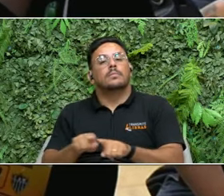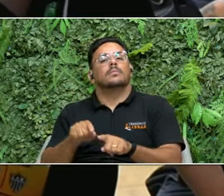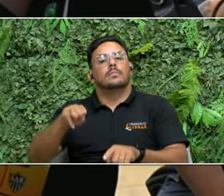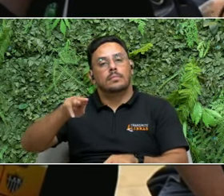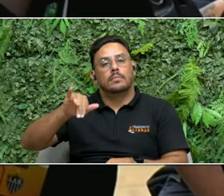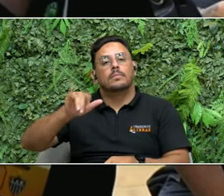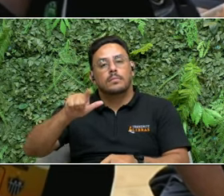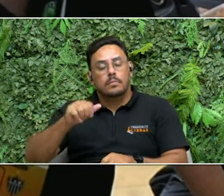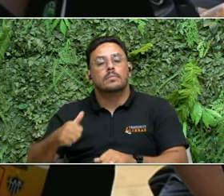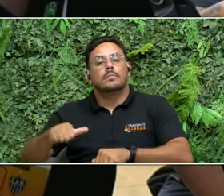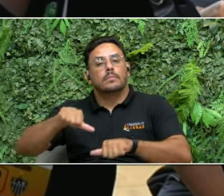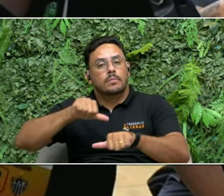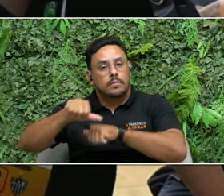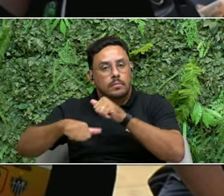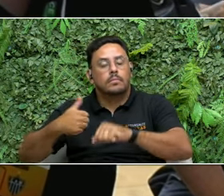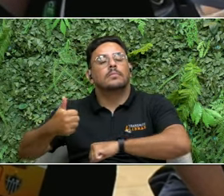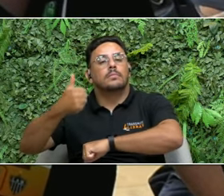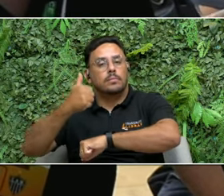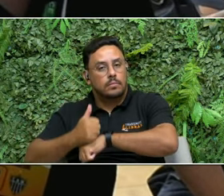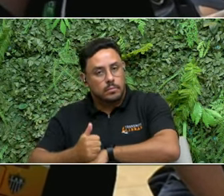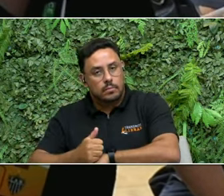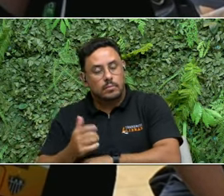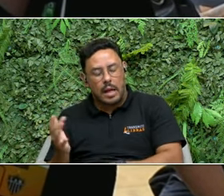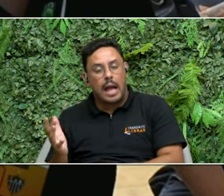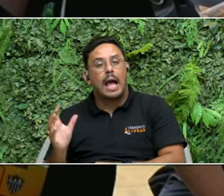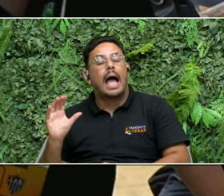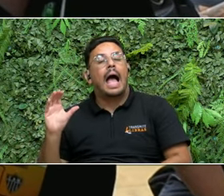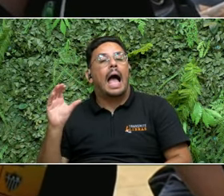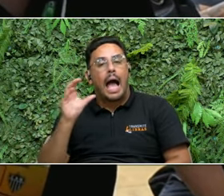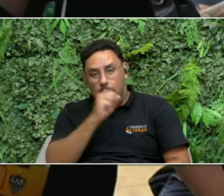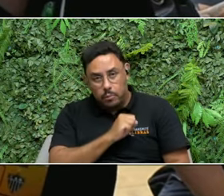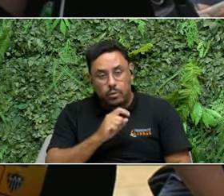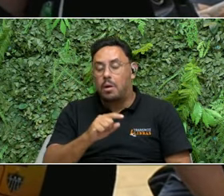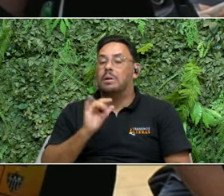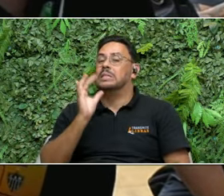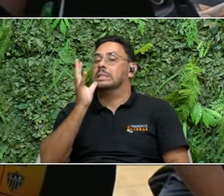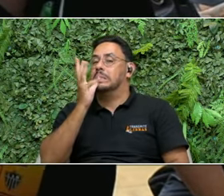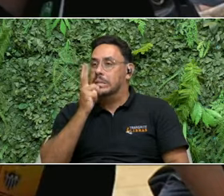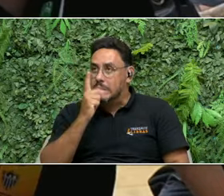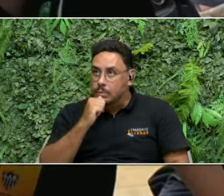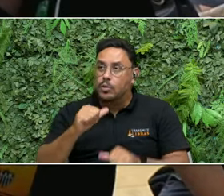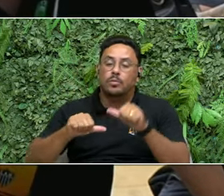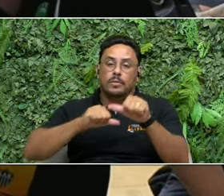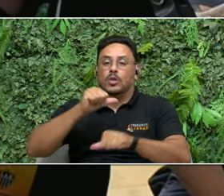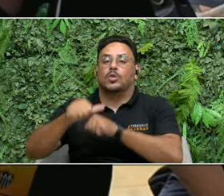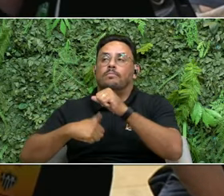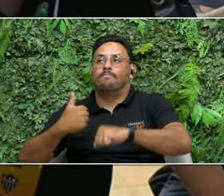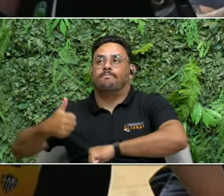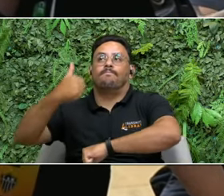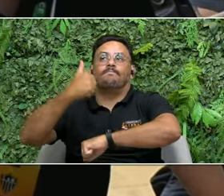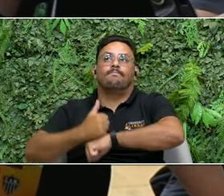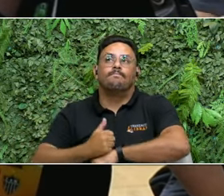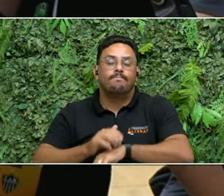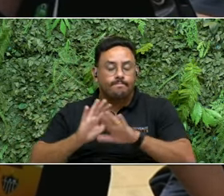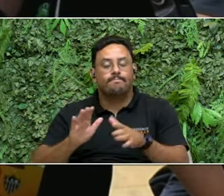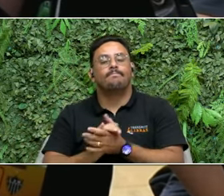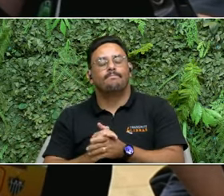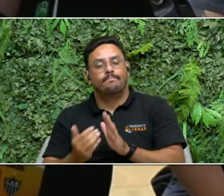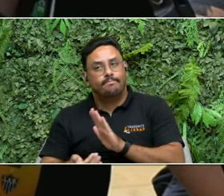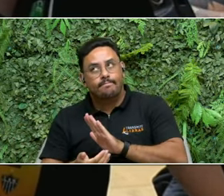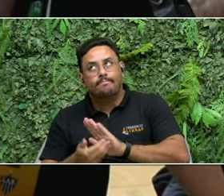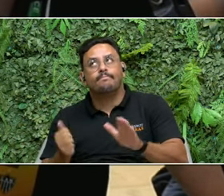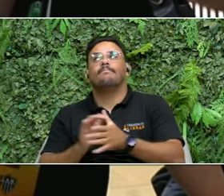essas alterações de forma mais ágil eu acho que ele demorou demais para fazer a mexida para recompor com o volante para tirar